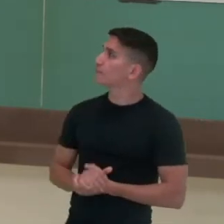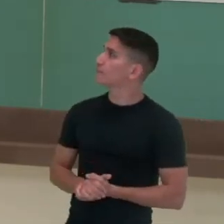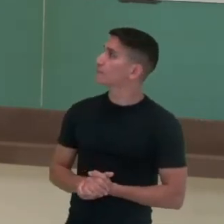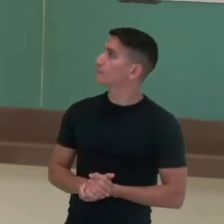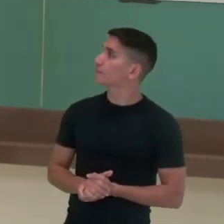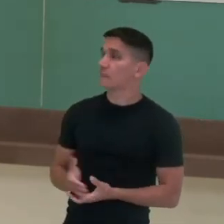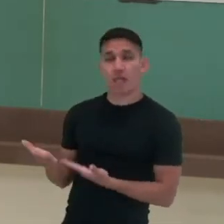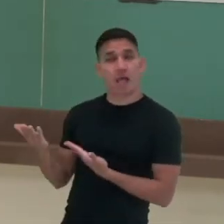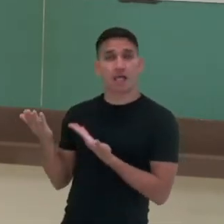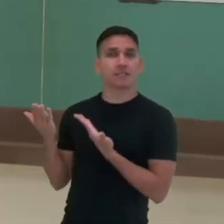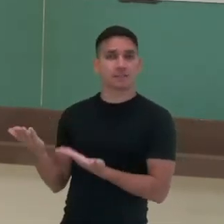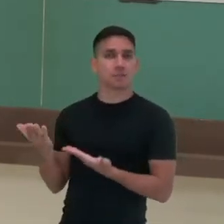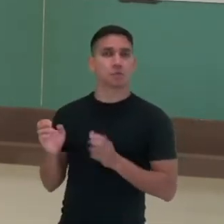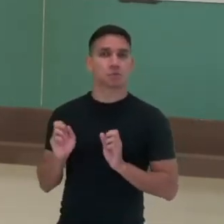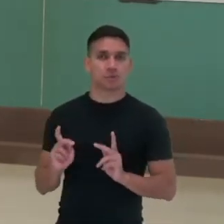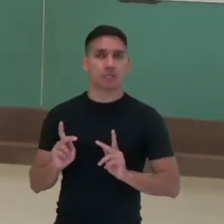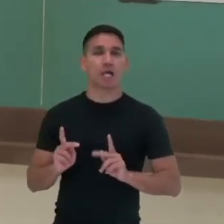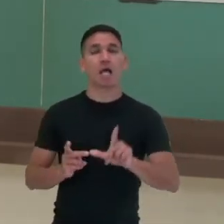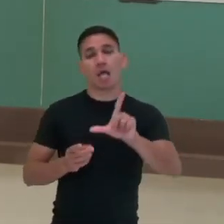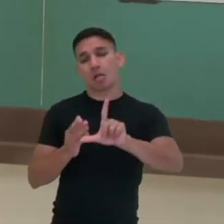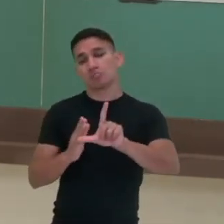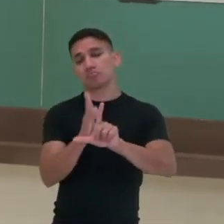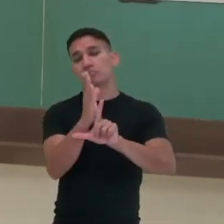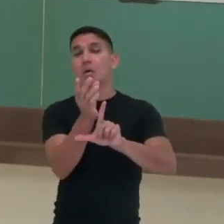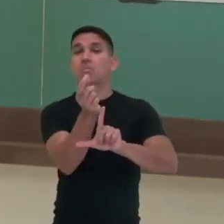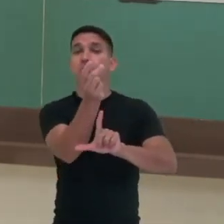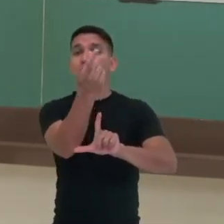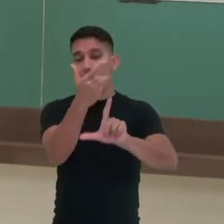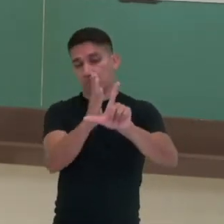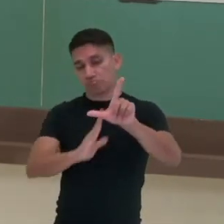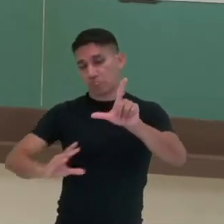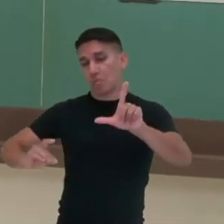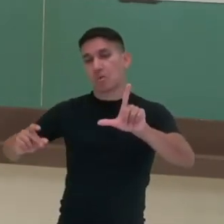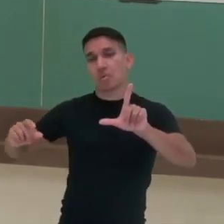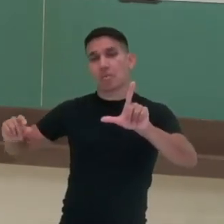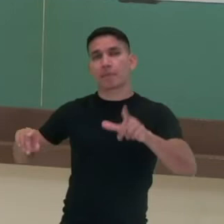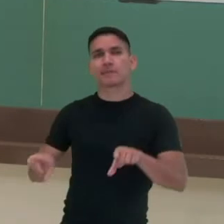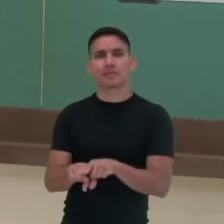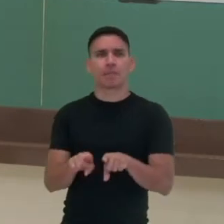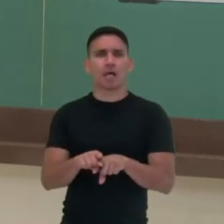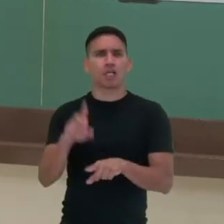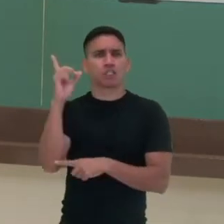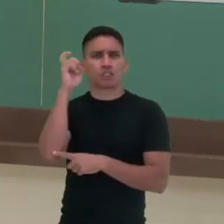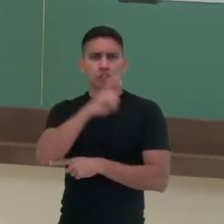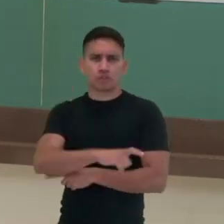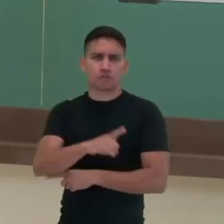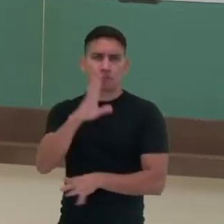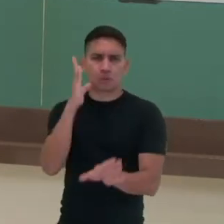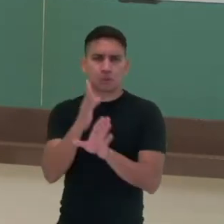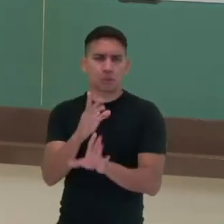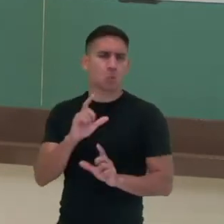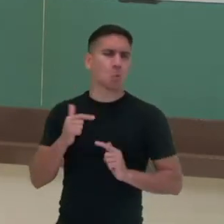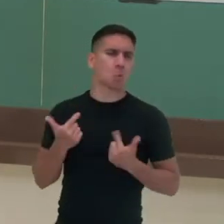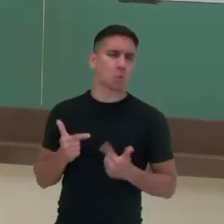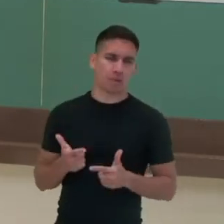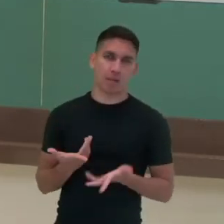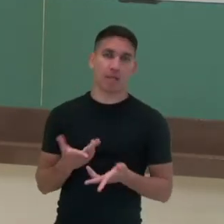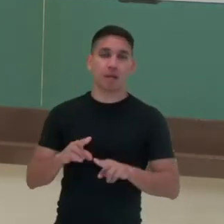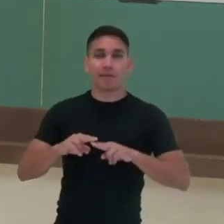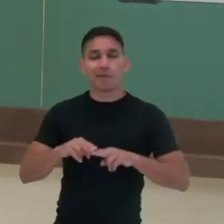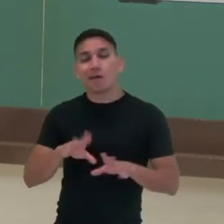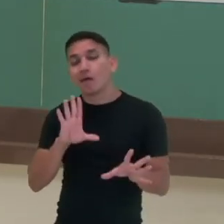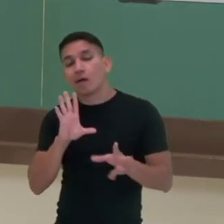E é isso, né, pessoal? Ilimitada superior e inferiormente. Então não é difícil de reconhecer uma função crescente